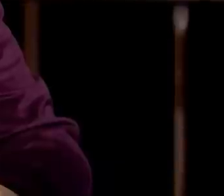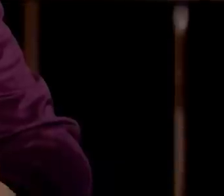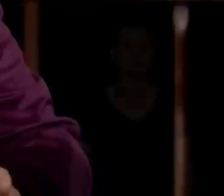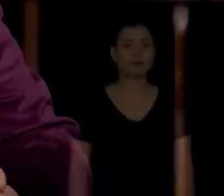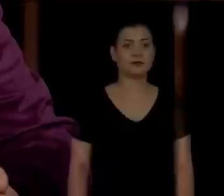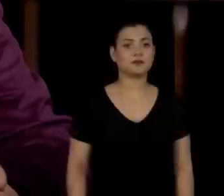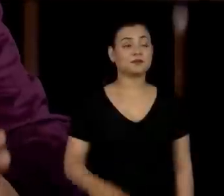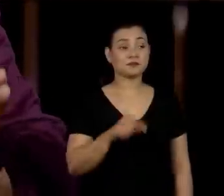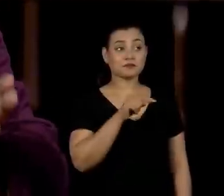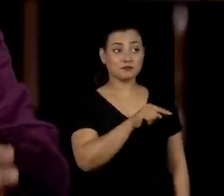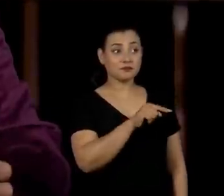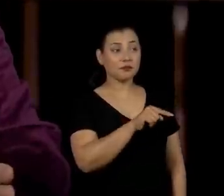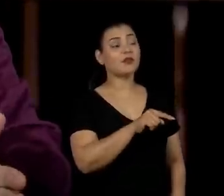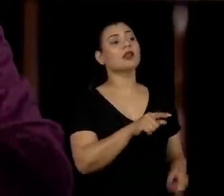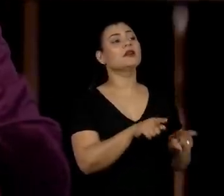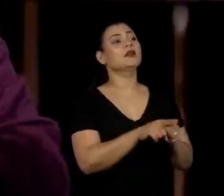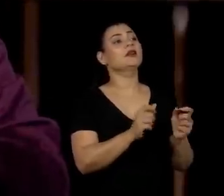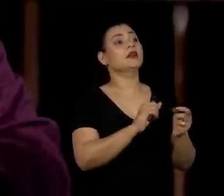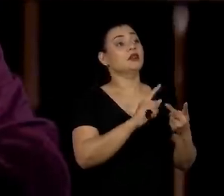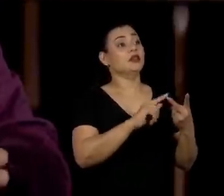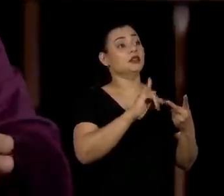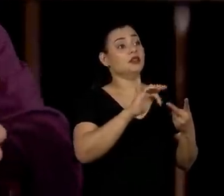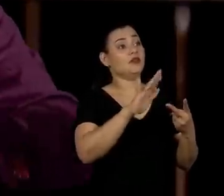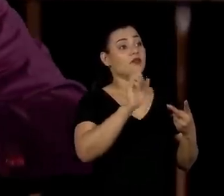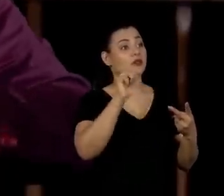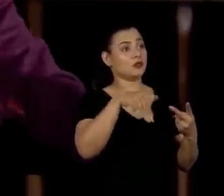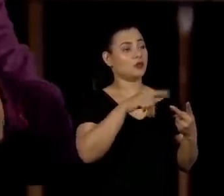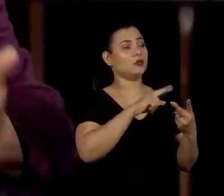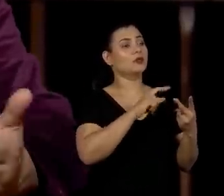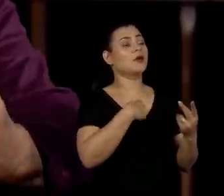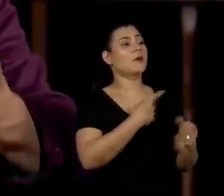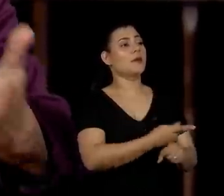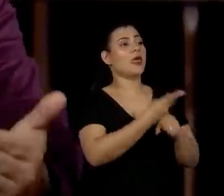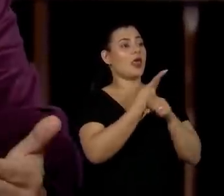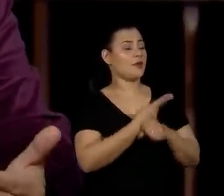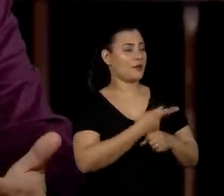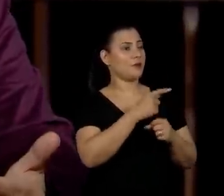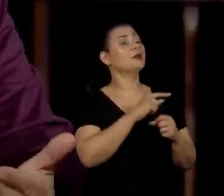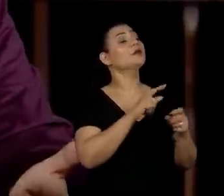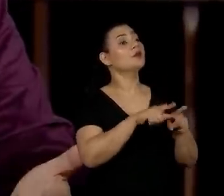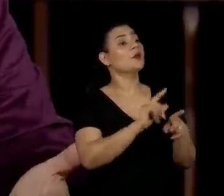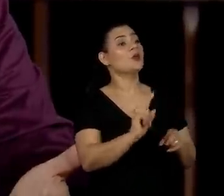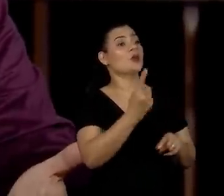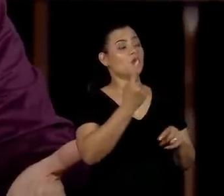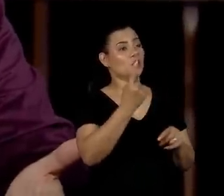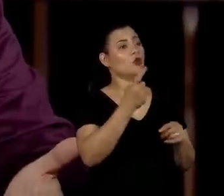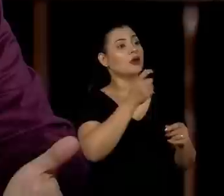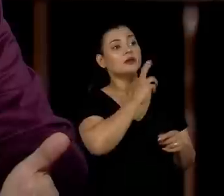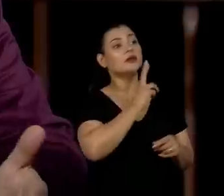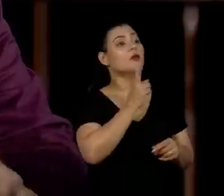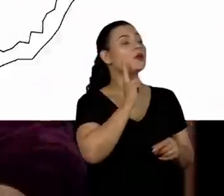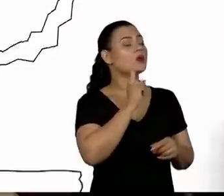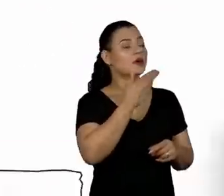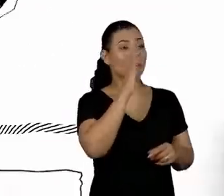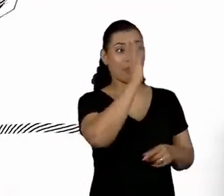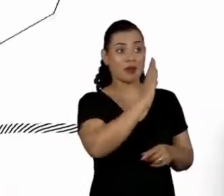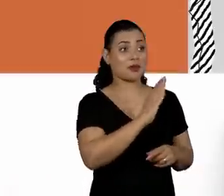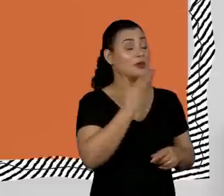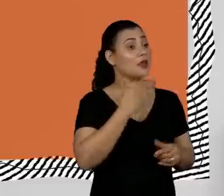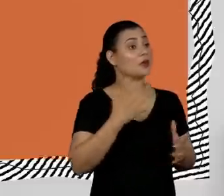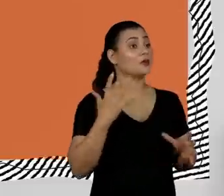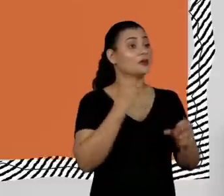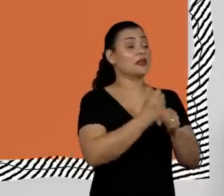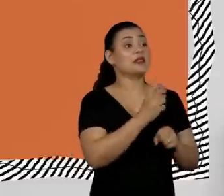você o Jefferson ganharam um prêmio agora estão aliás é o único restaurante brasileiro entre os 50 melhores